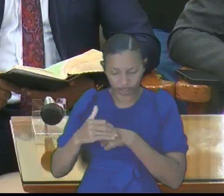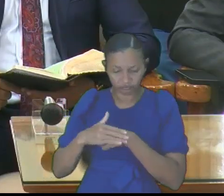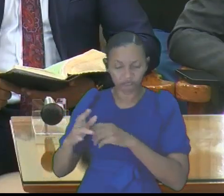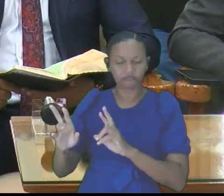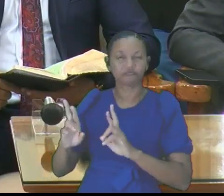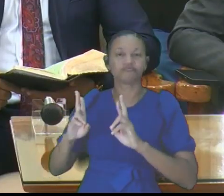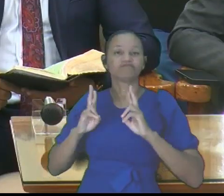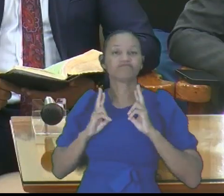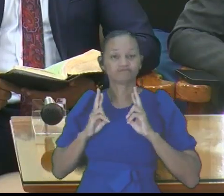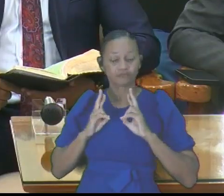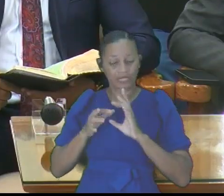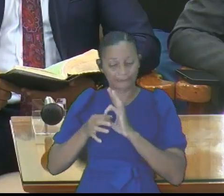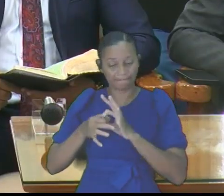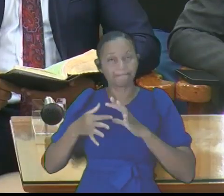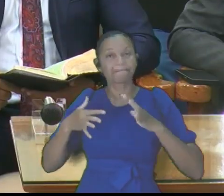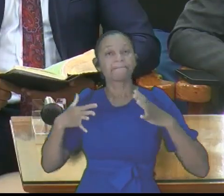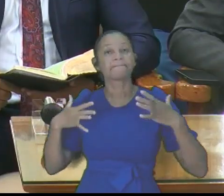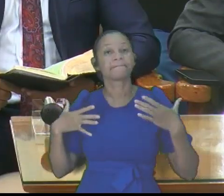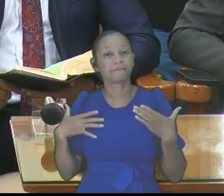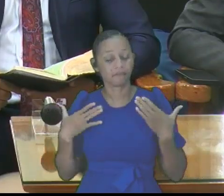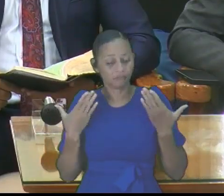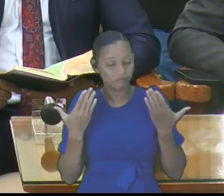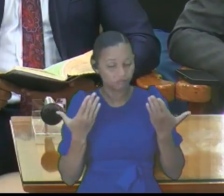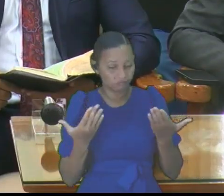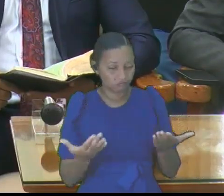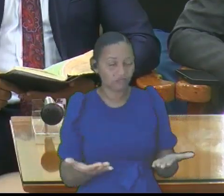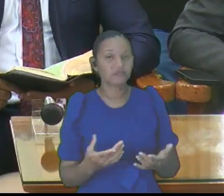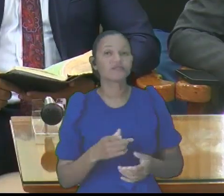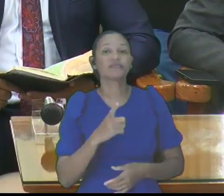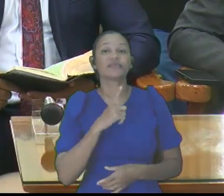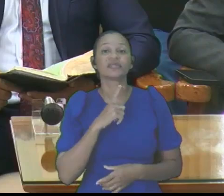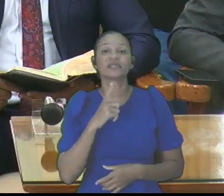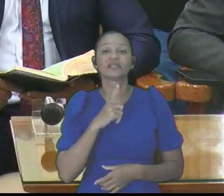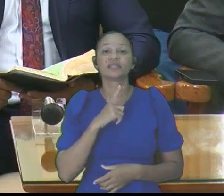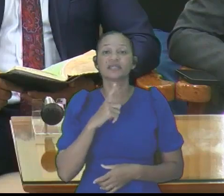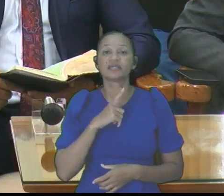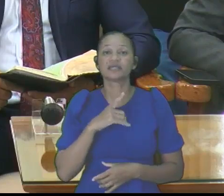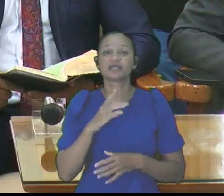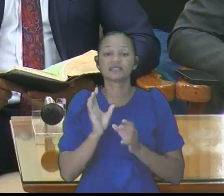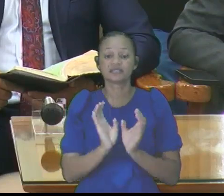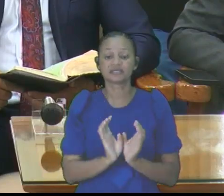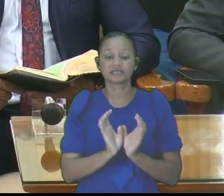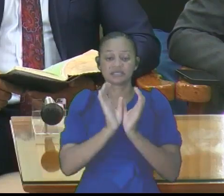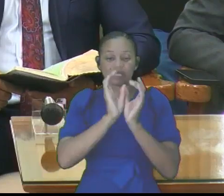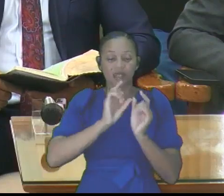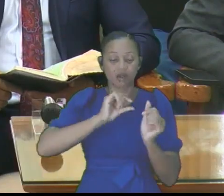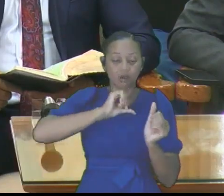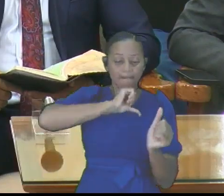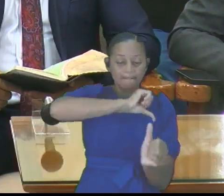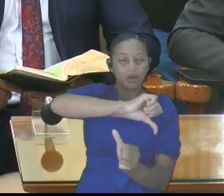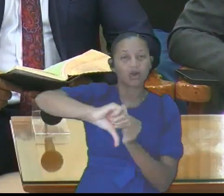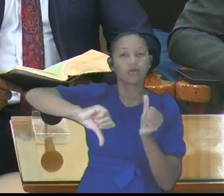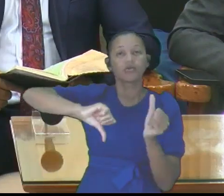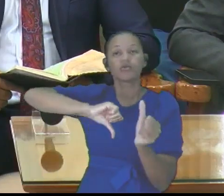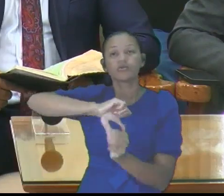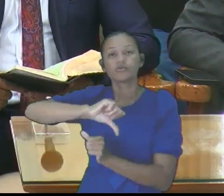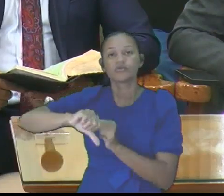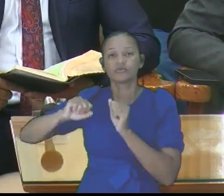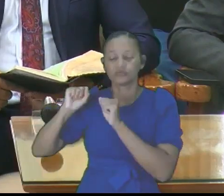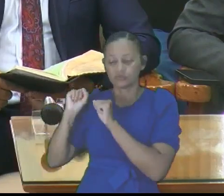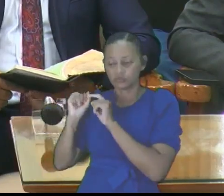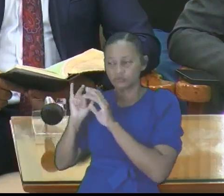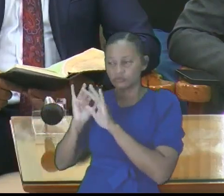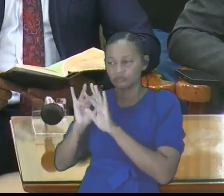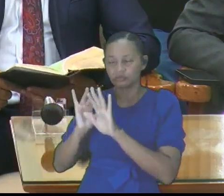época, que nos deu a liberdade de fazermos uma Santa Ceia rodízio. O povo